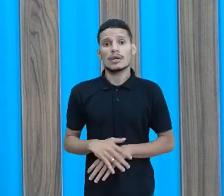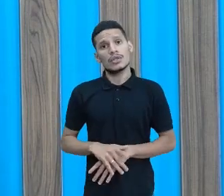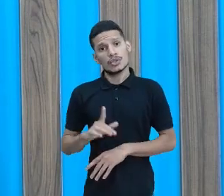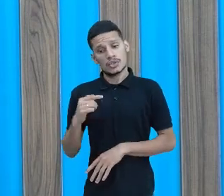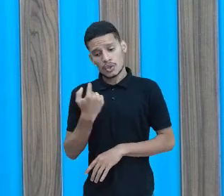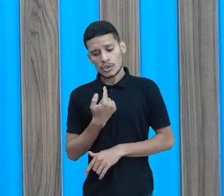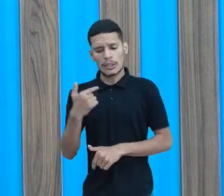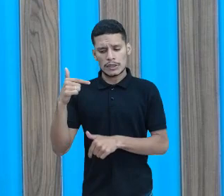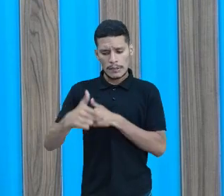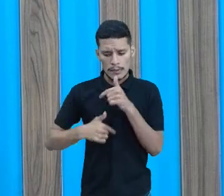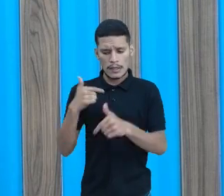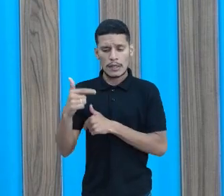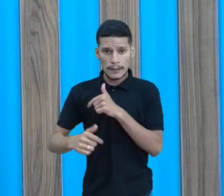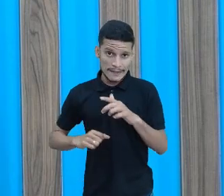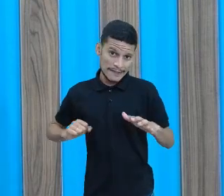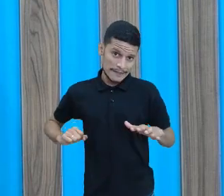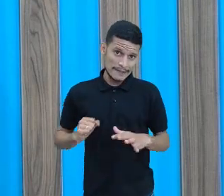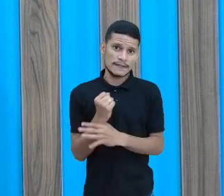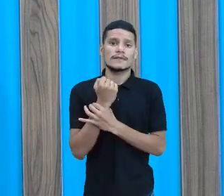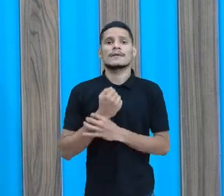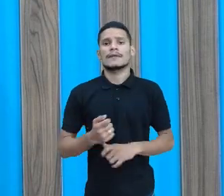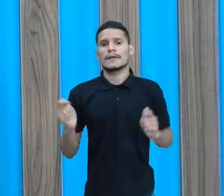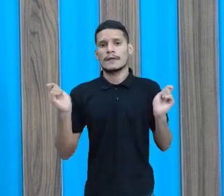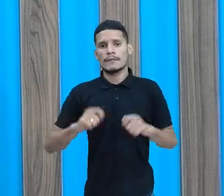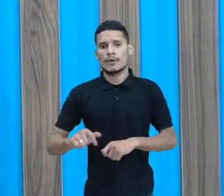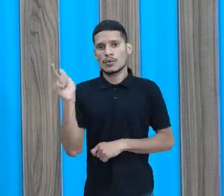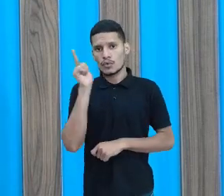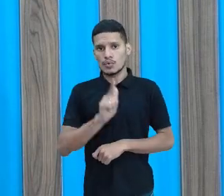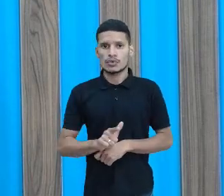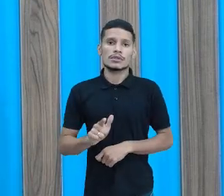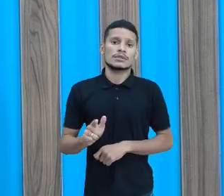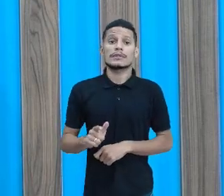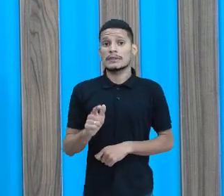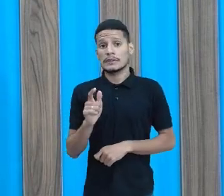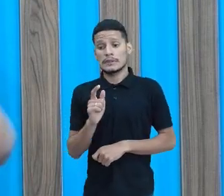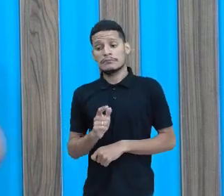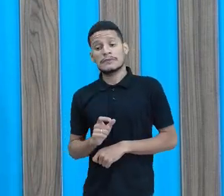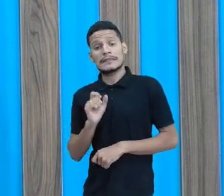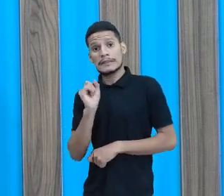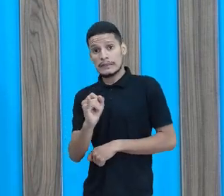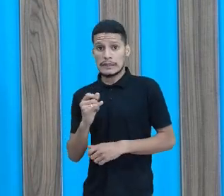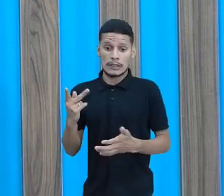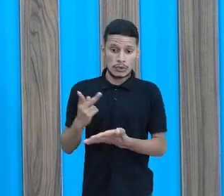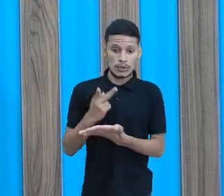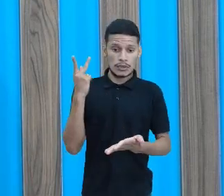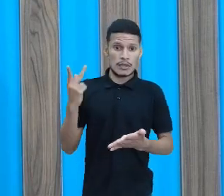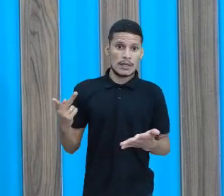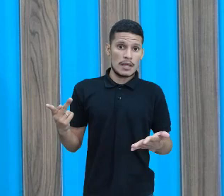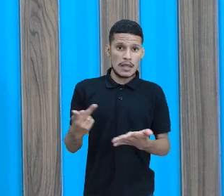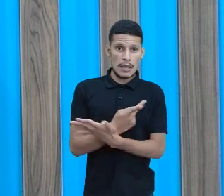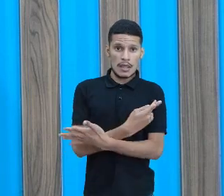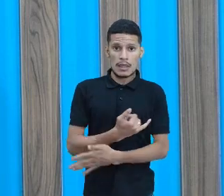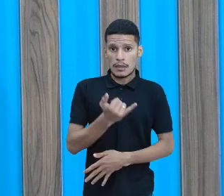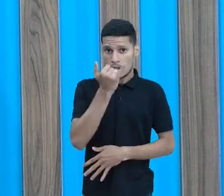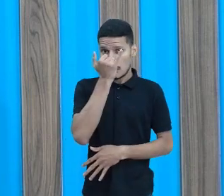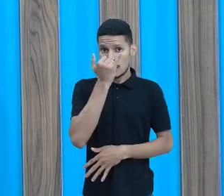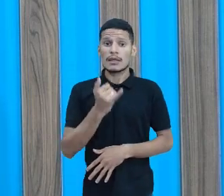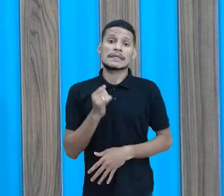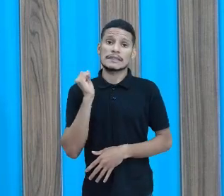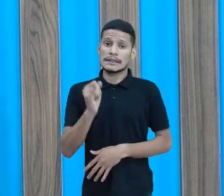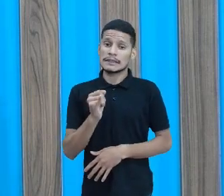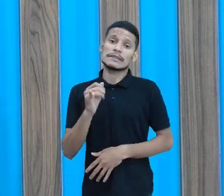de meia para assegurar caso aconteça alguma coisa. O que é muito difícil para quem está já numa condição